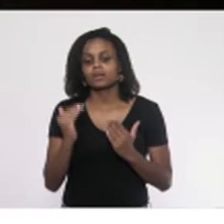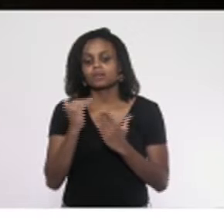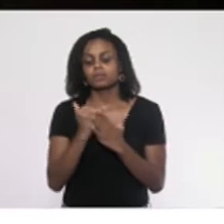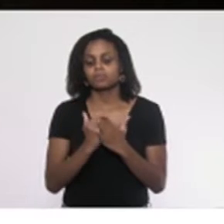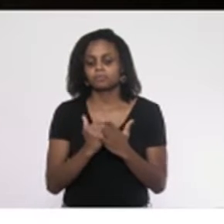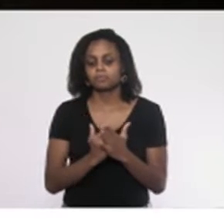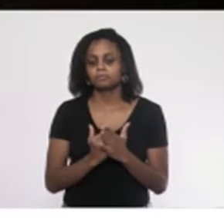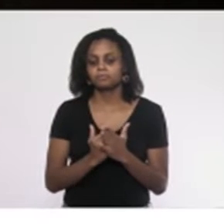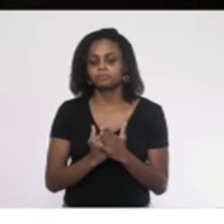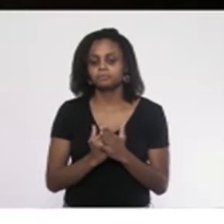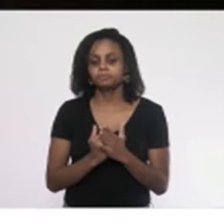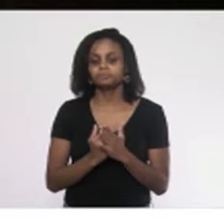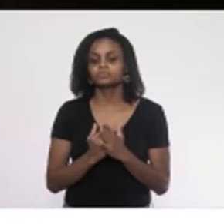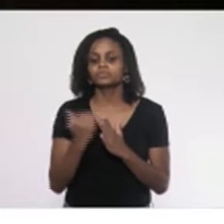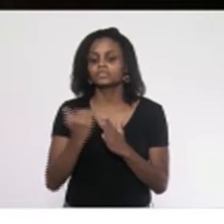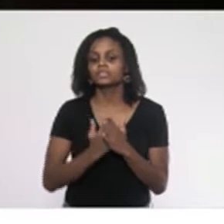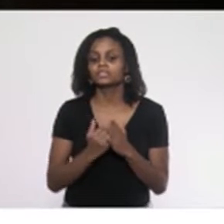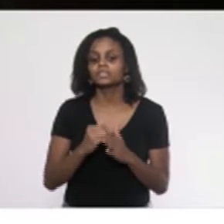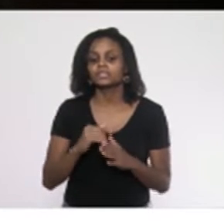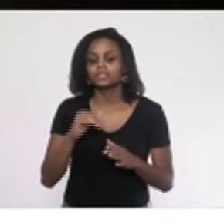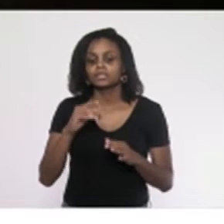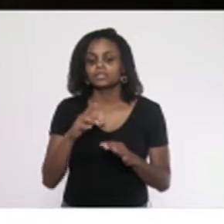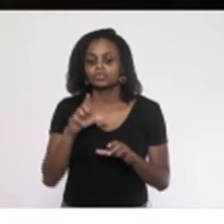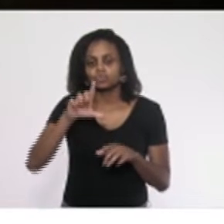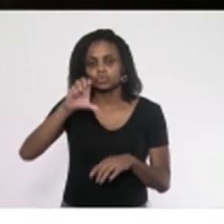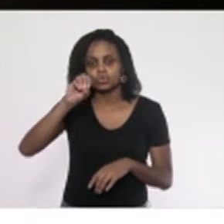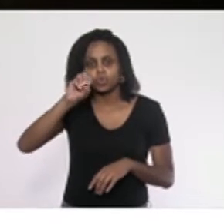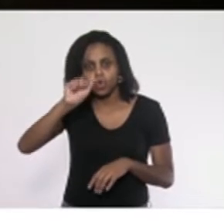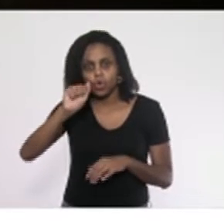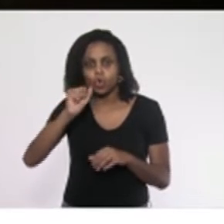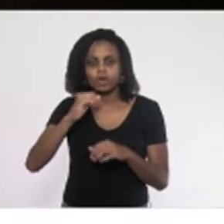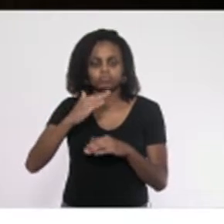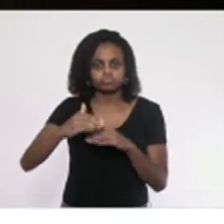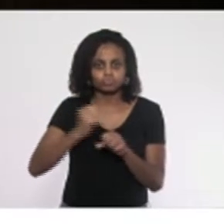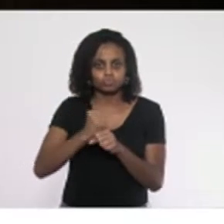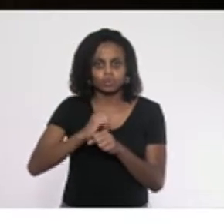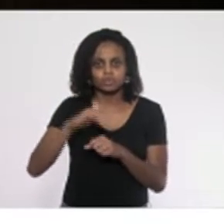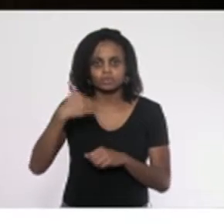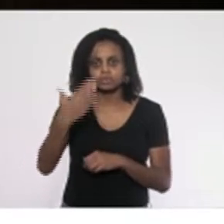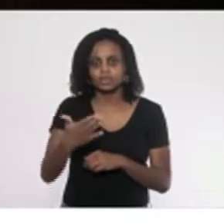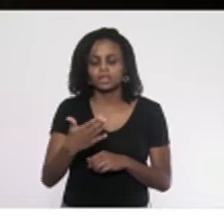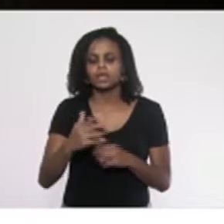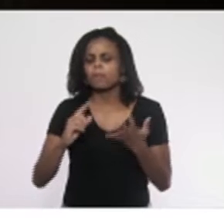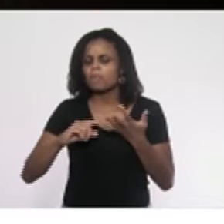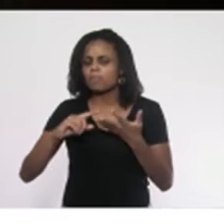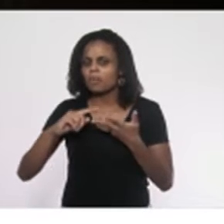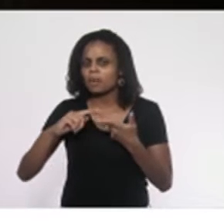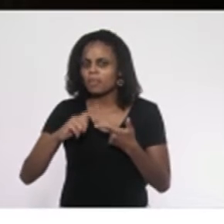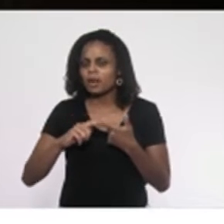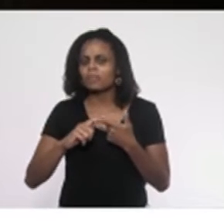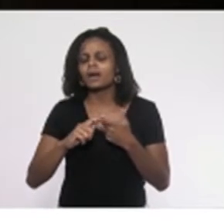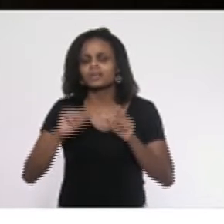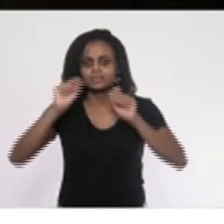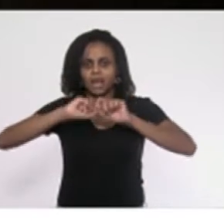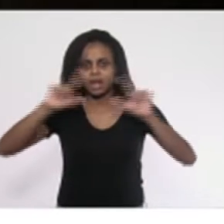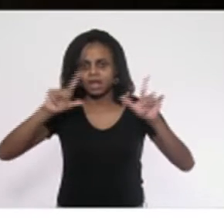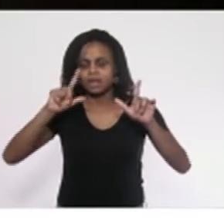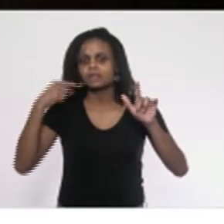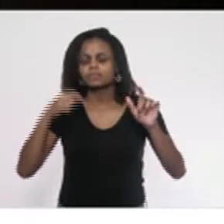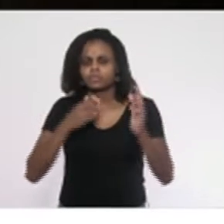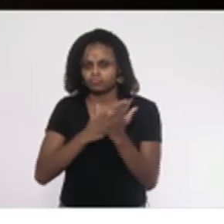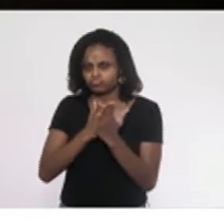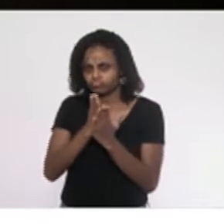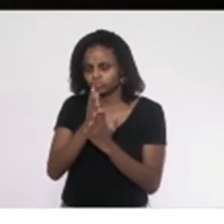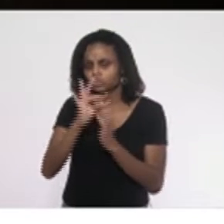pela elaboração do orçamento da LOA do ano seguinte, do exercício seguinte. Os critérios de transparência, evidentemente, que devem nortear todo o